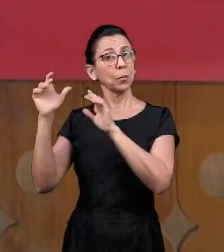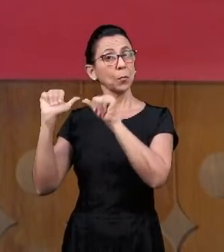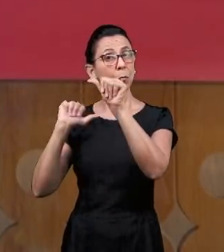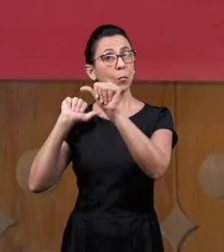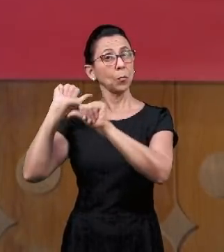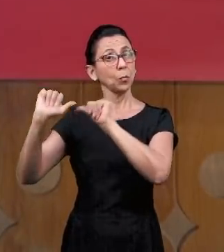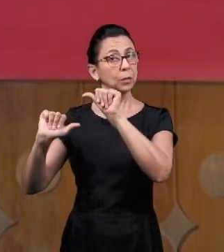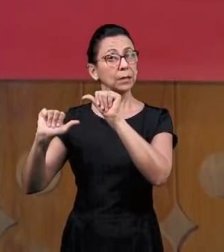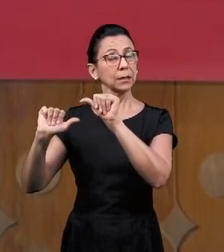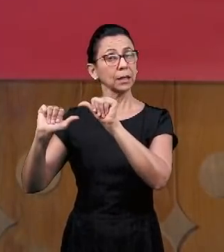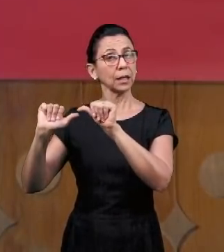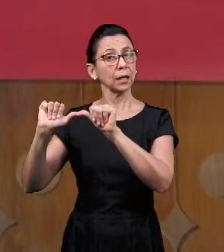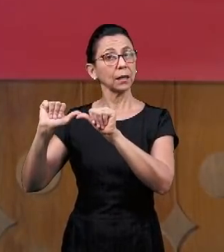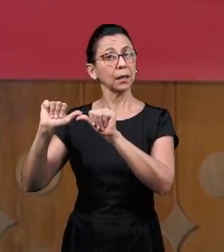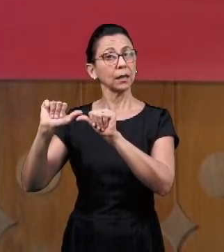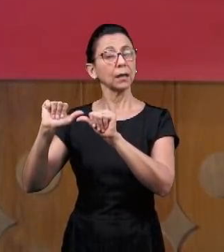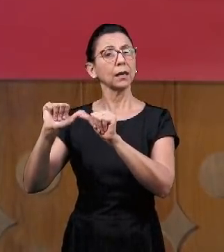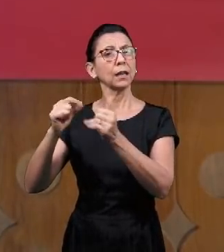ele